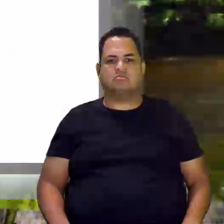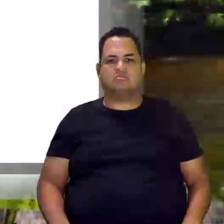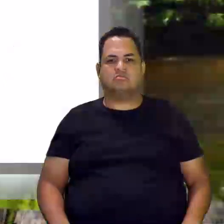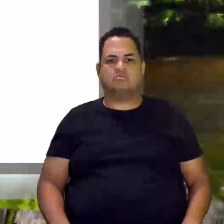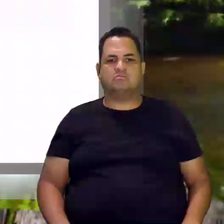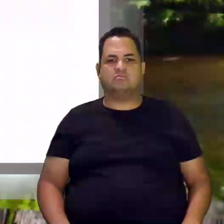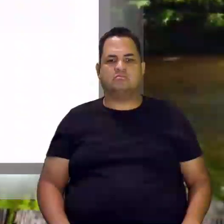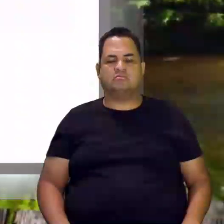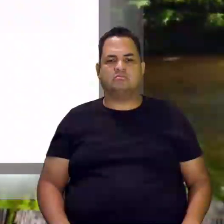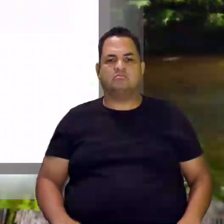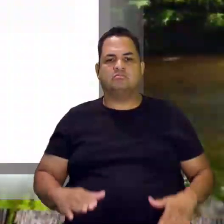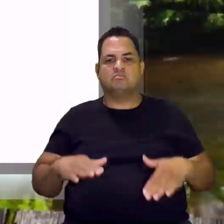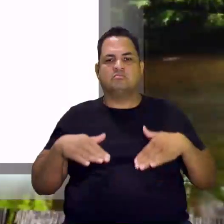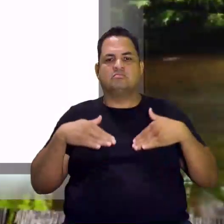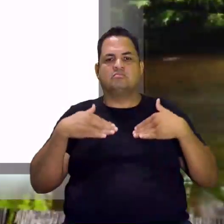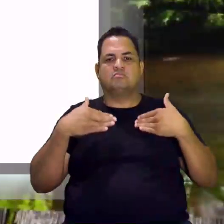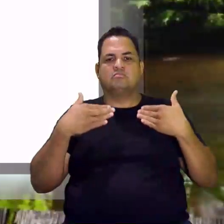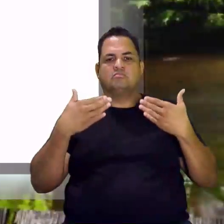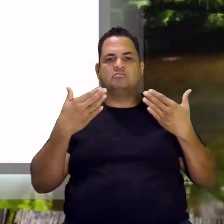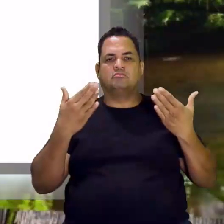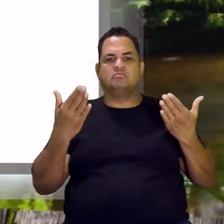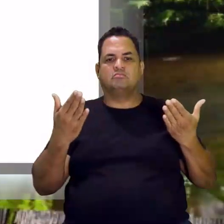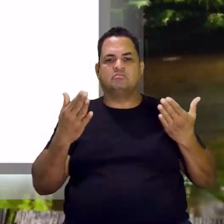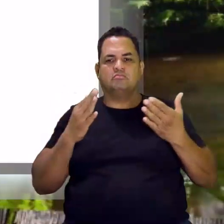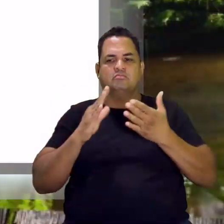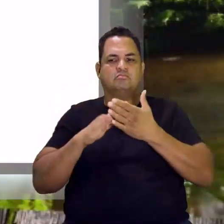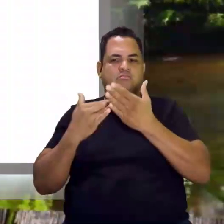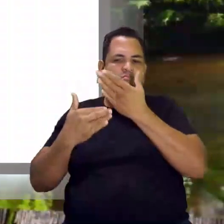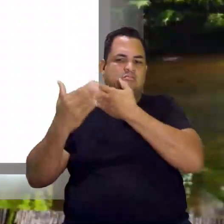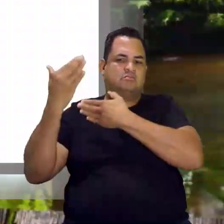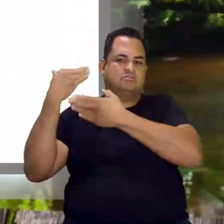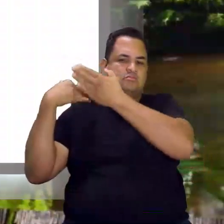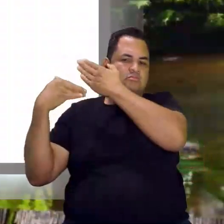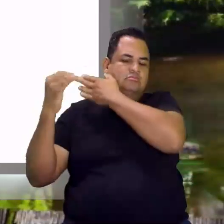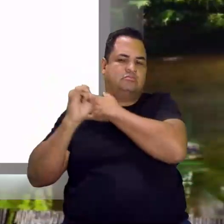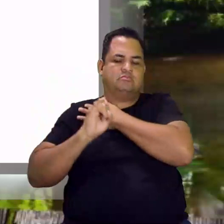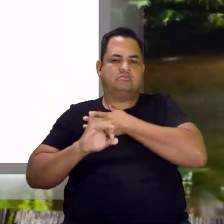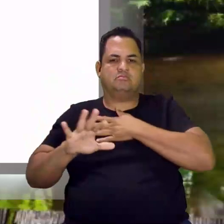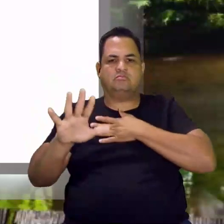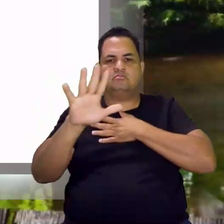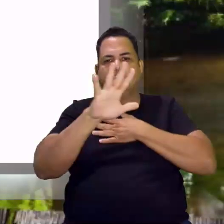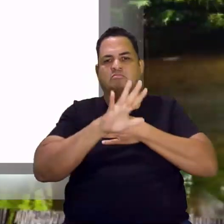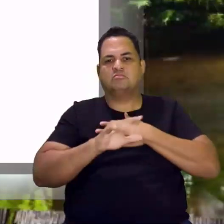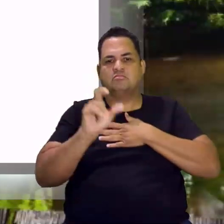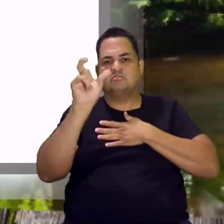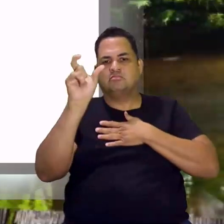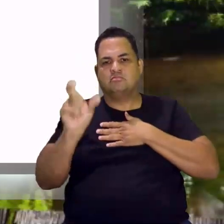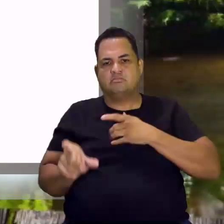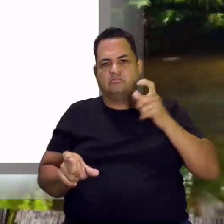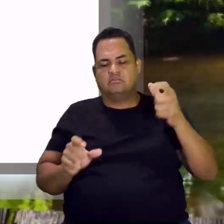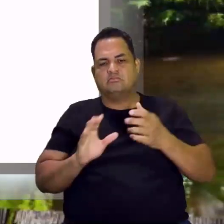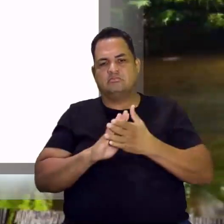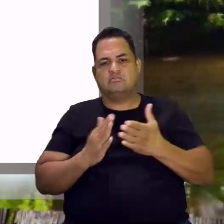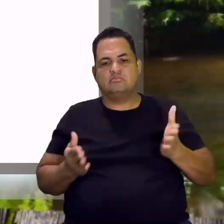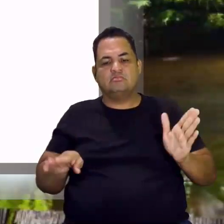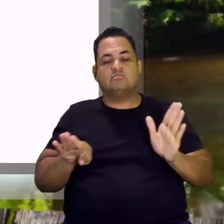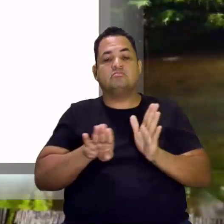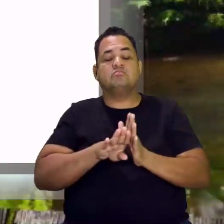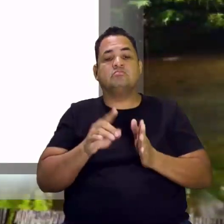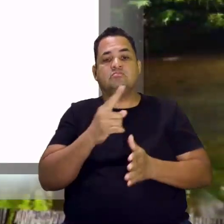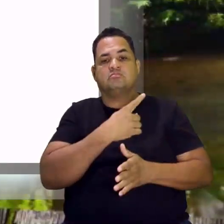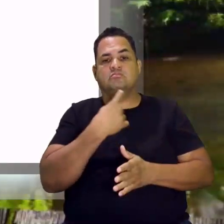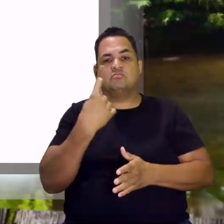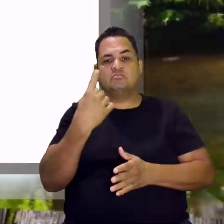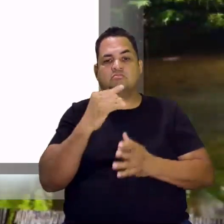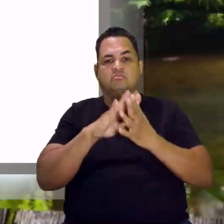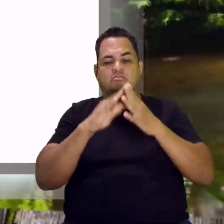Quando a gente olha todas aquelas figuras, aqueles personagens, né, para chegar até o que nós somos